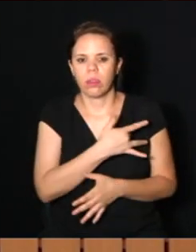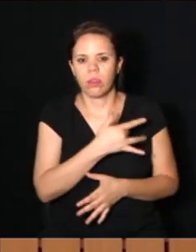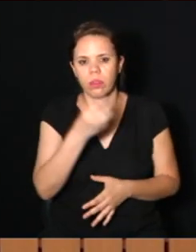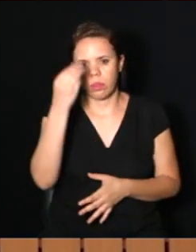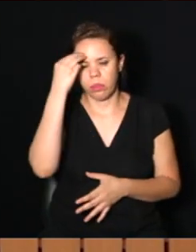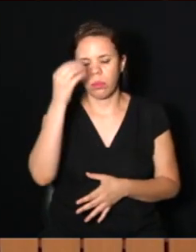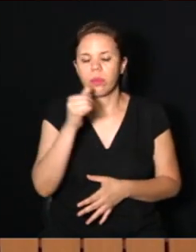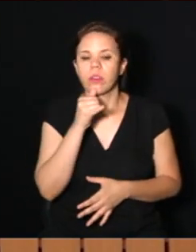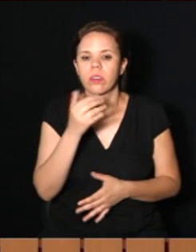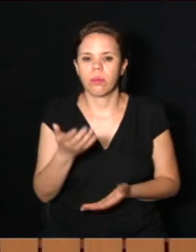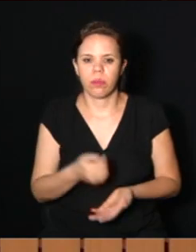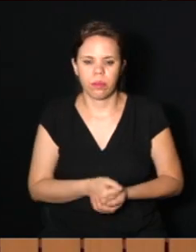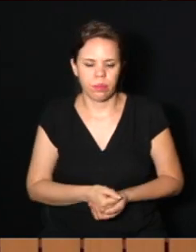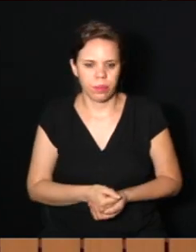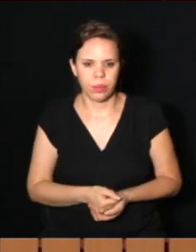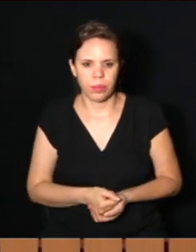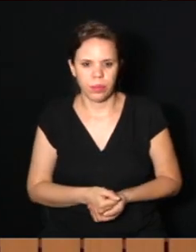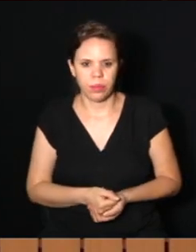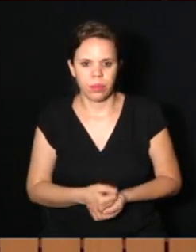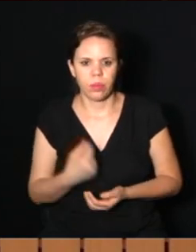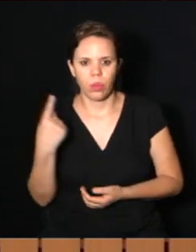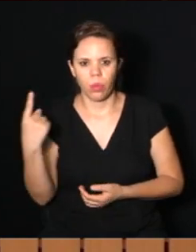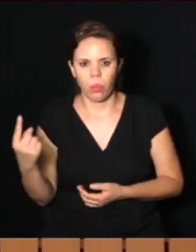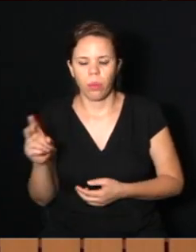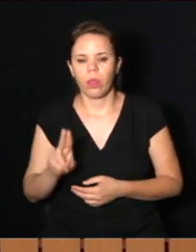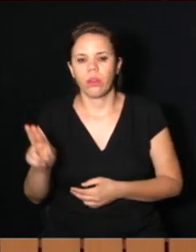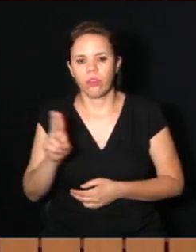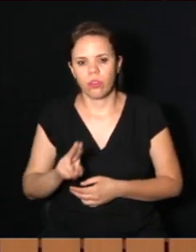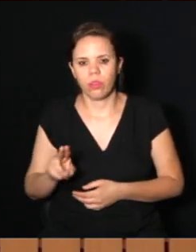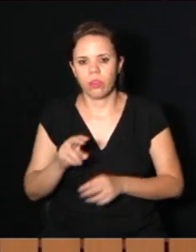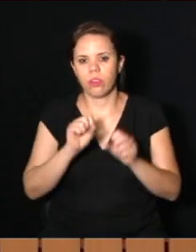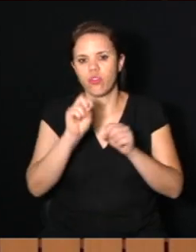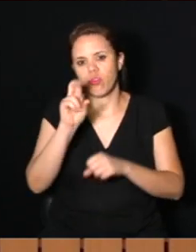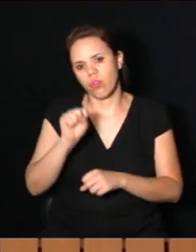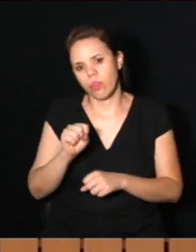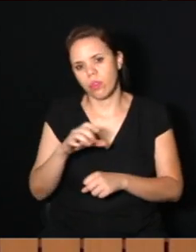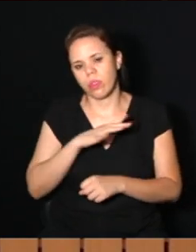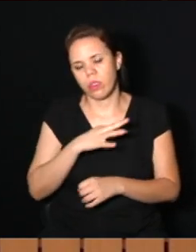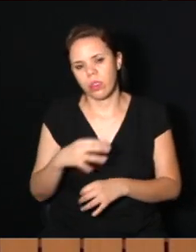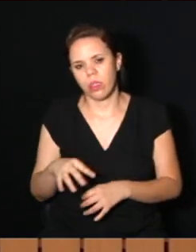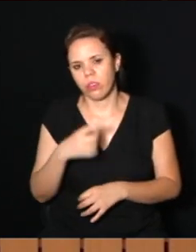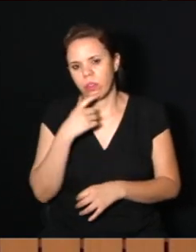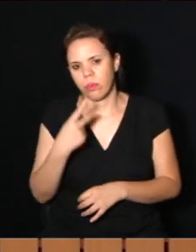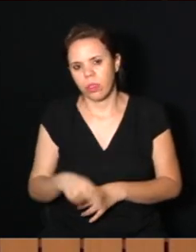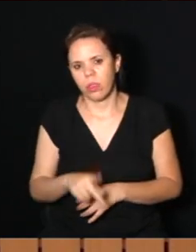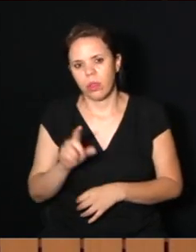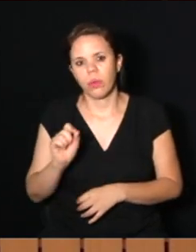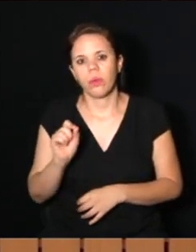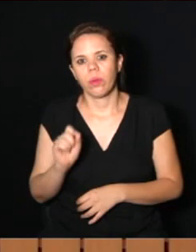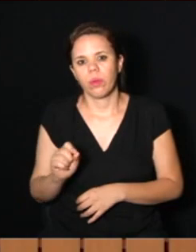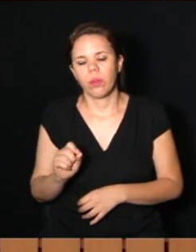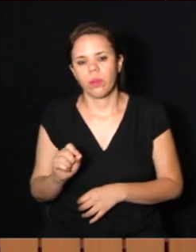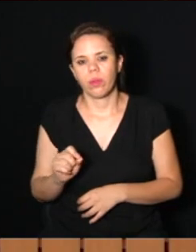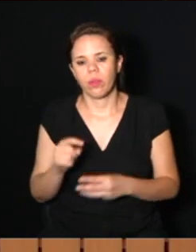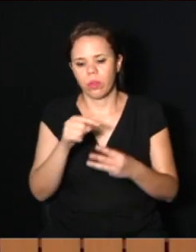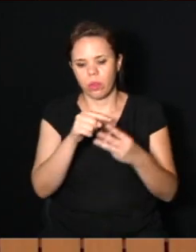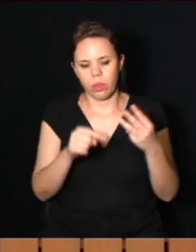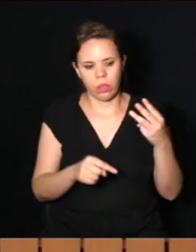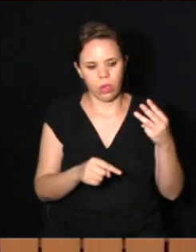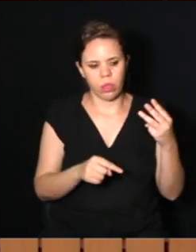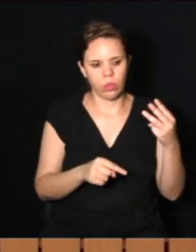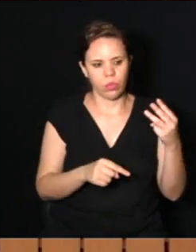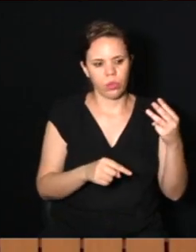Por exemplo, uma que é utilizada pelo Sistema Único de Saúde da cidade de Campinas, que é um trio de